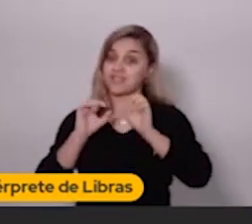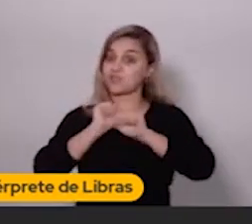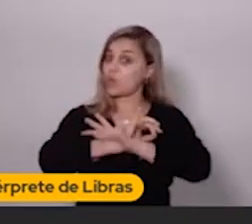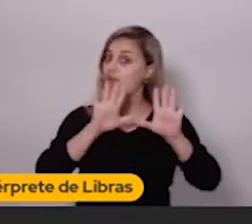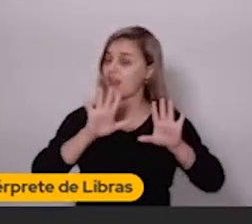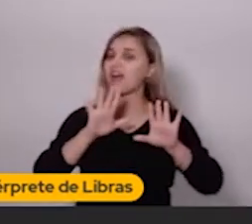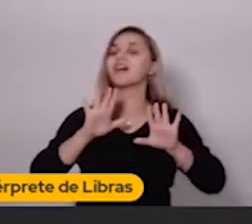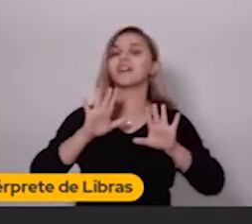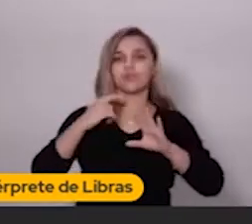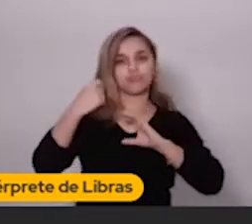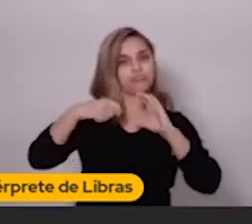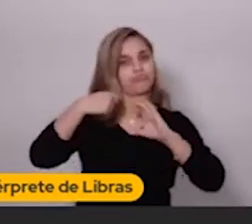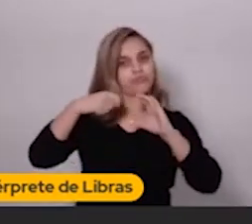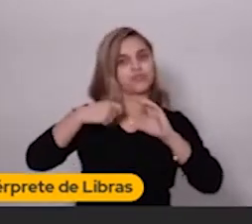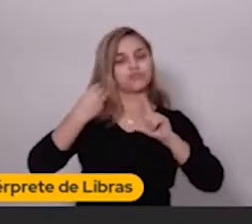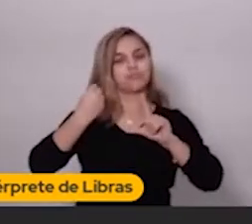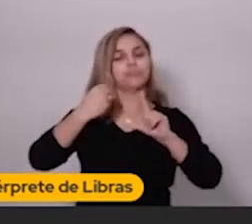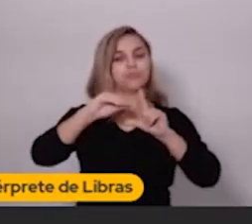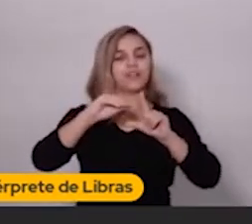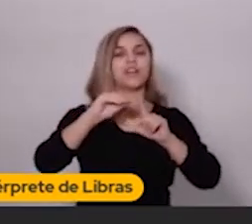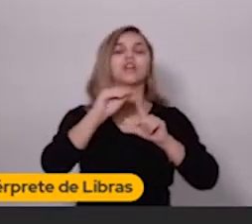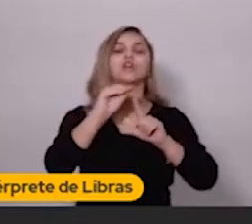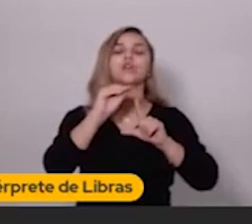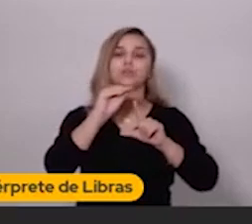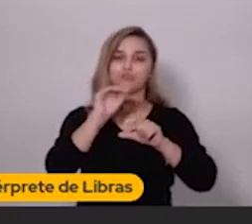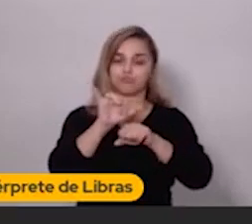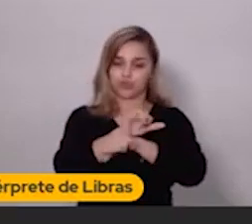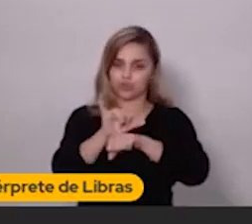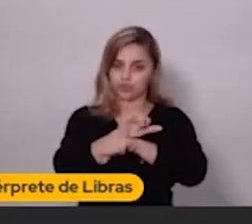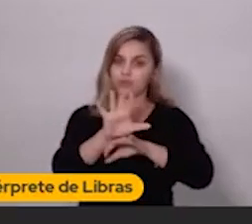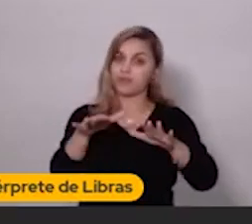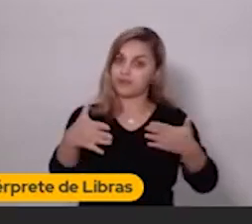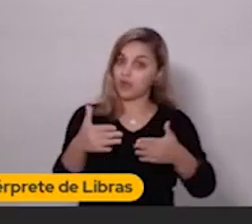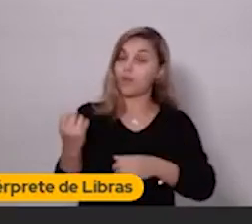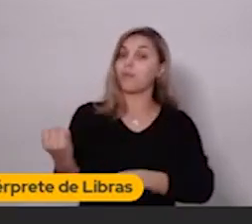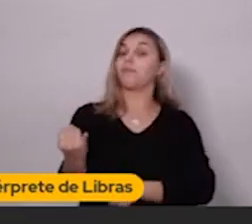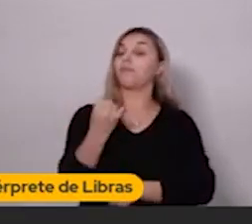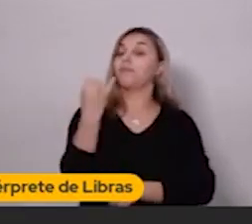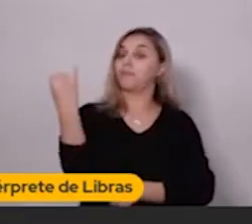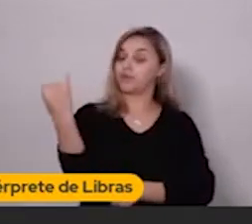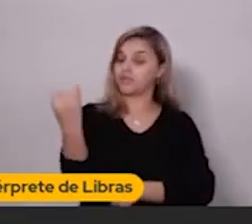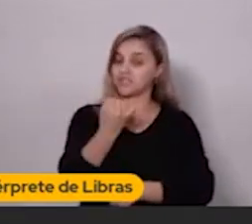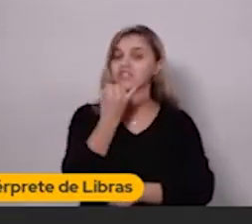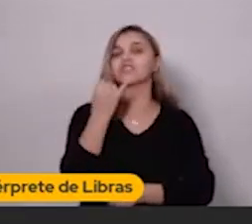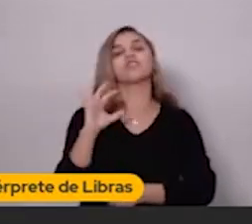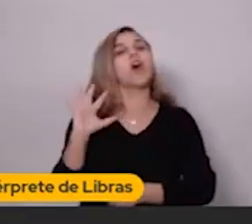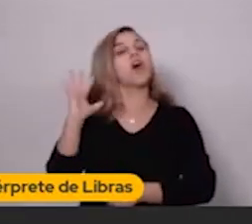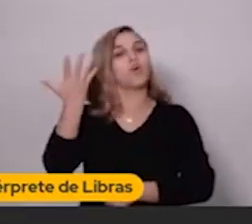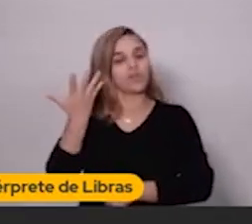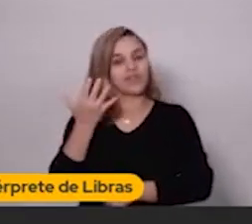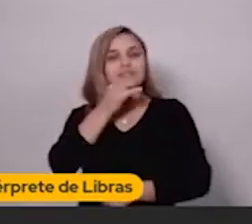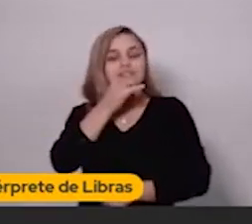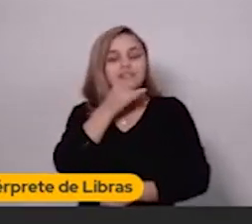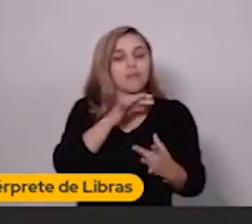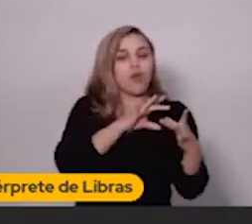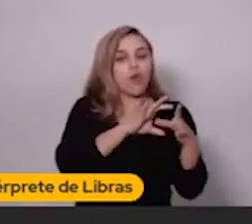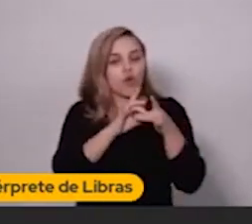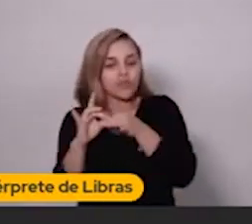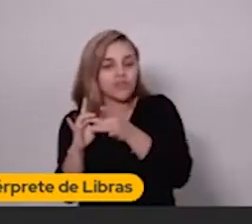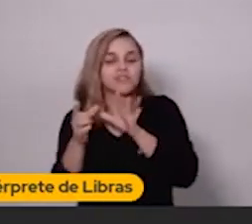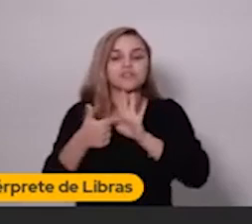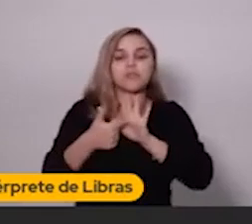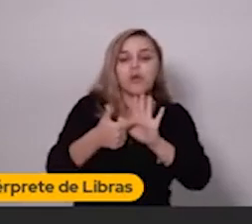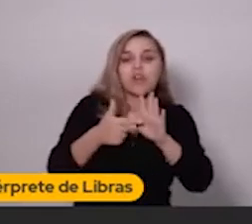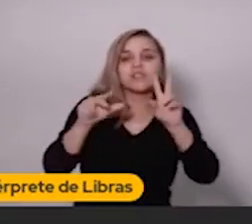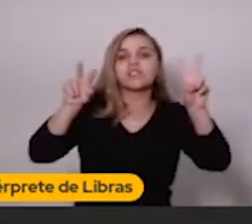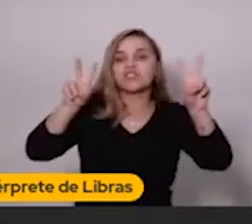fique ativo no YouTube. Por isso que é super importante que nesses casos que o contexto seja apresentado no título,